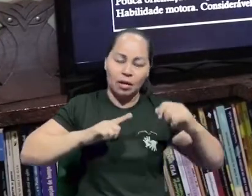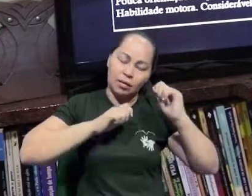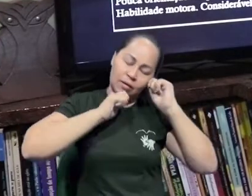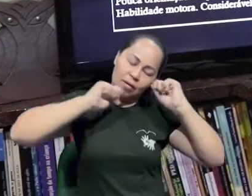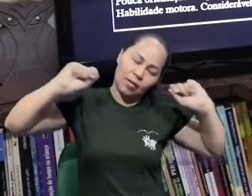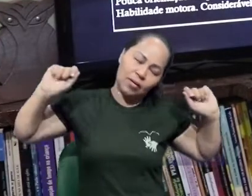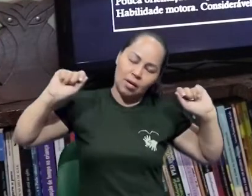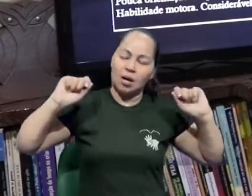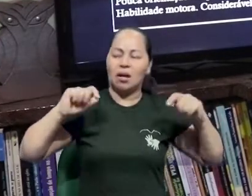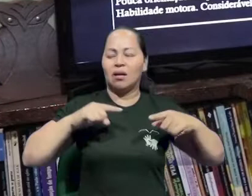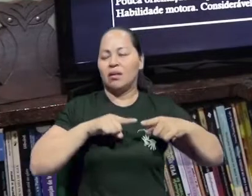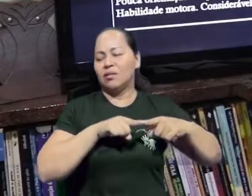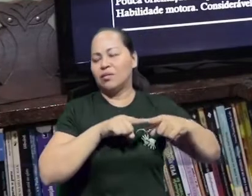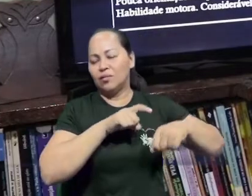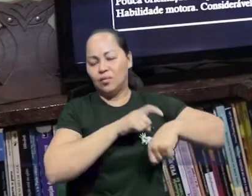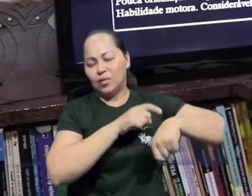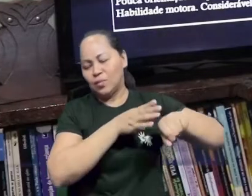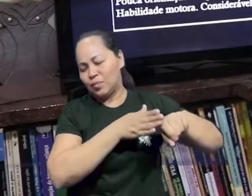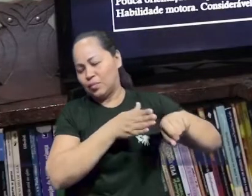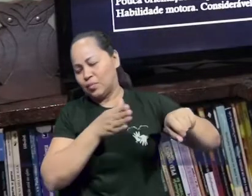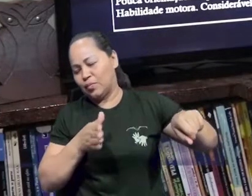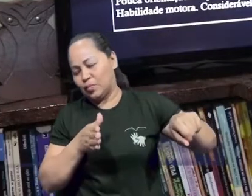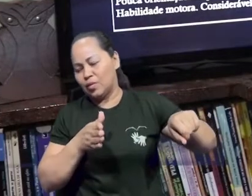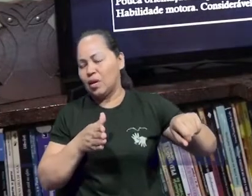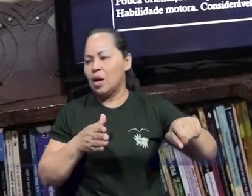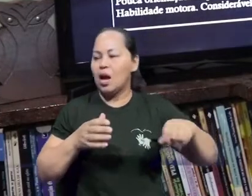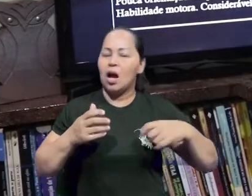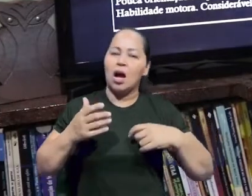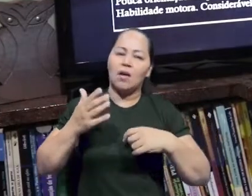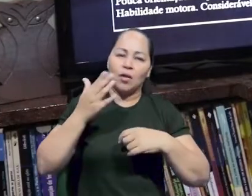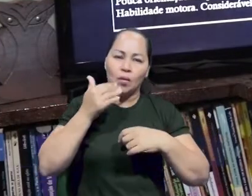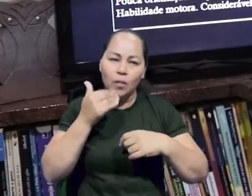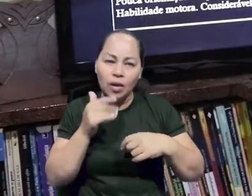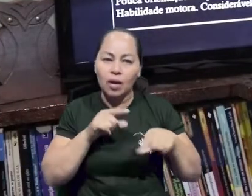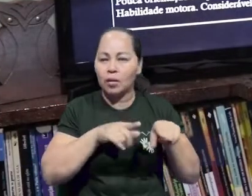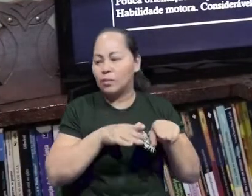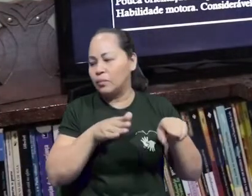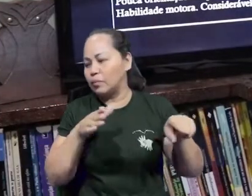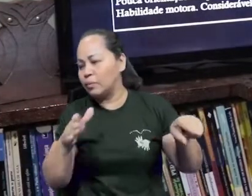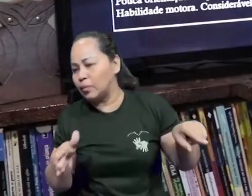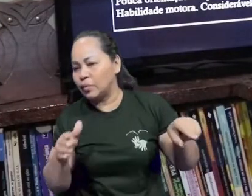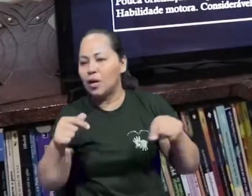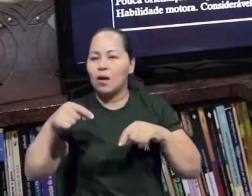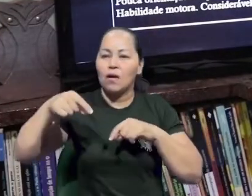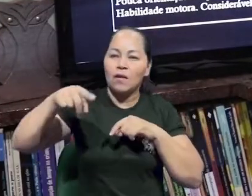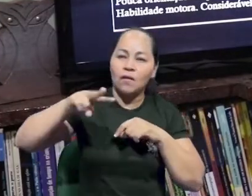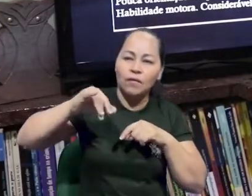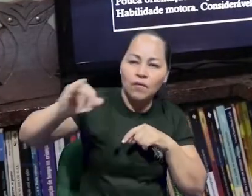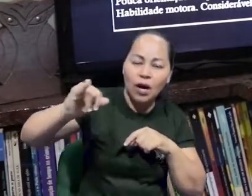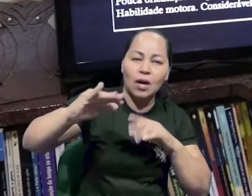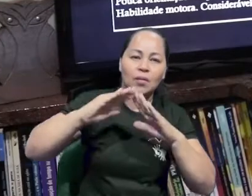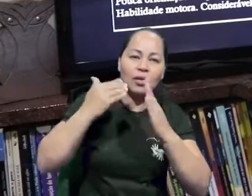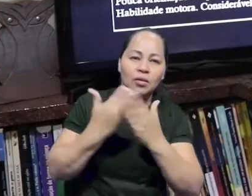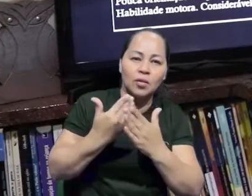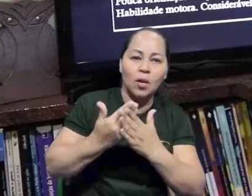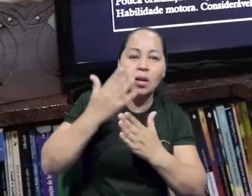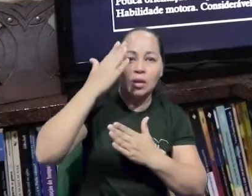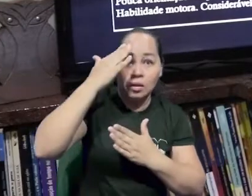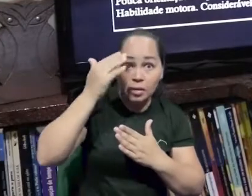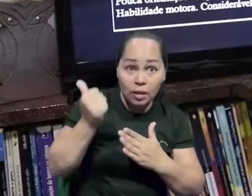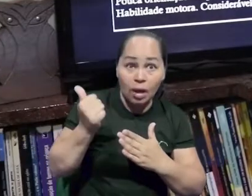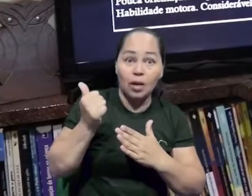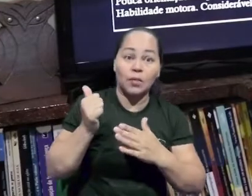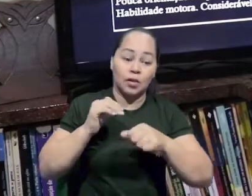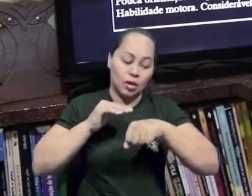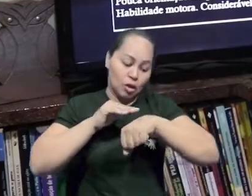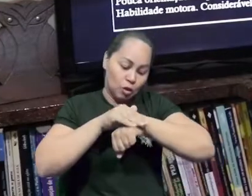acordar e que daqui a pouco vai comer. O pai já me trouxe essa informação, né? Sabe que à noite tem que dormir,